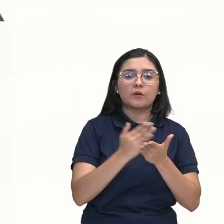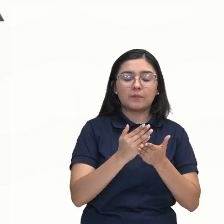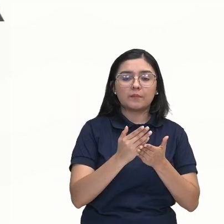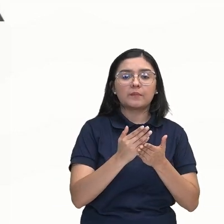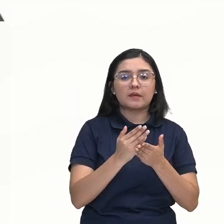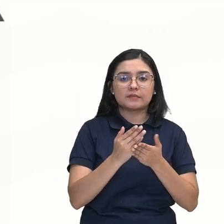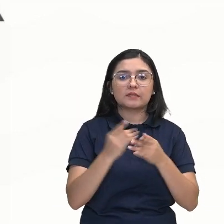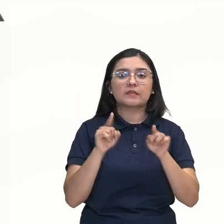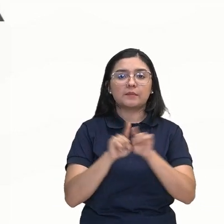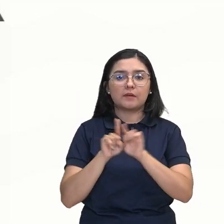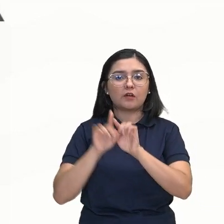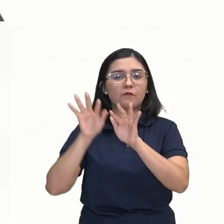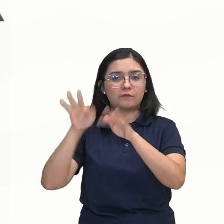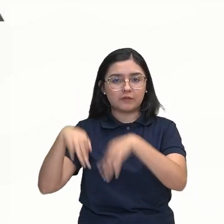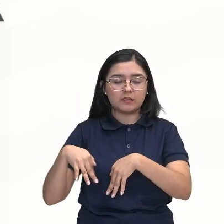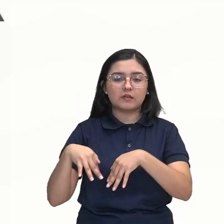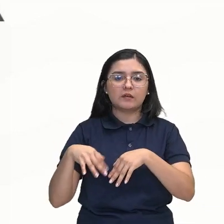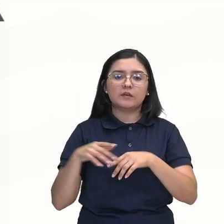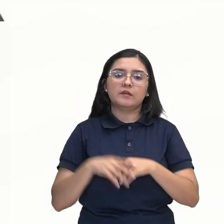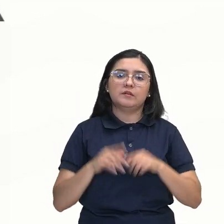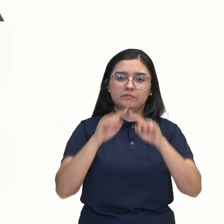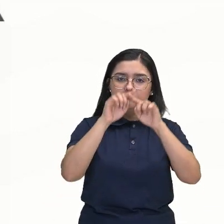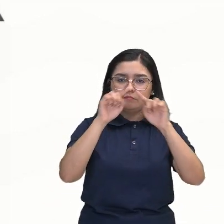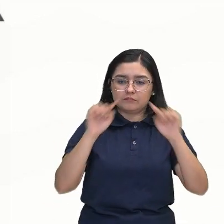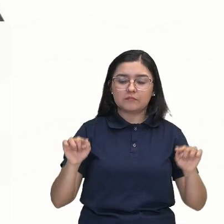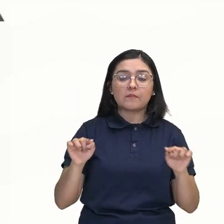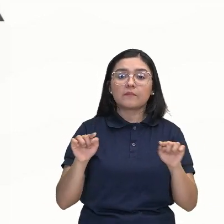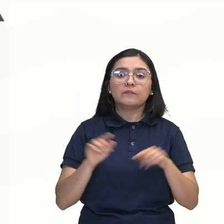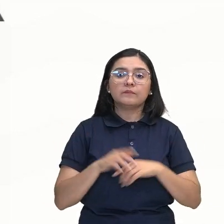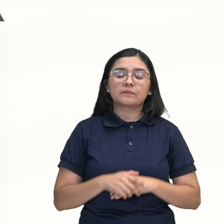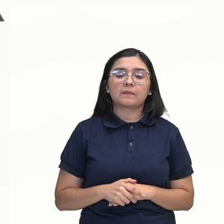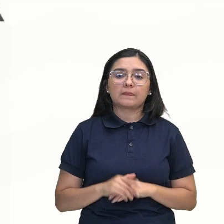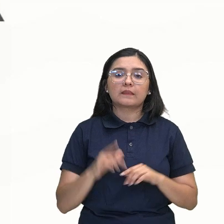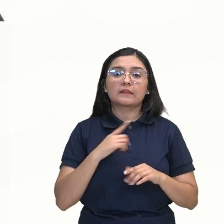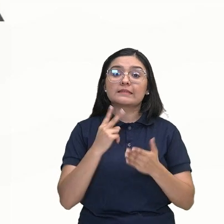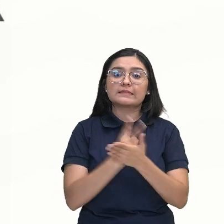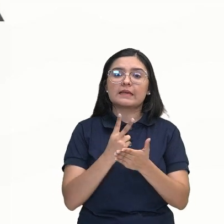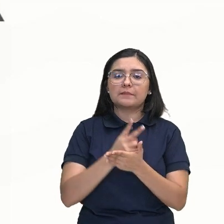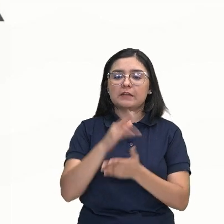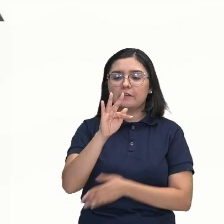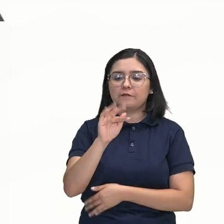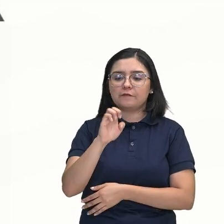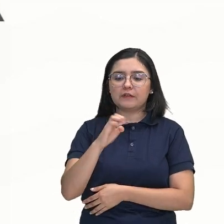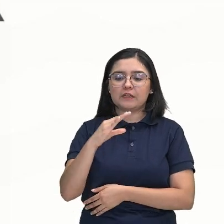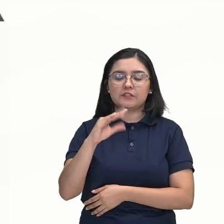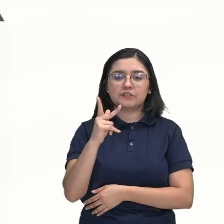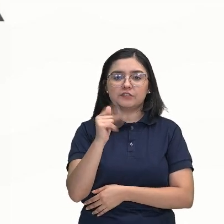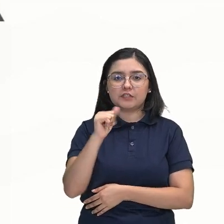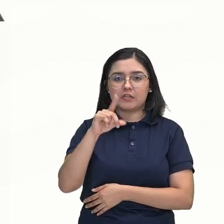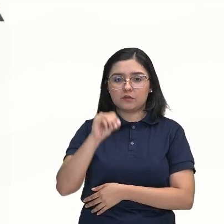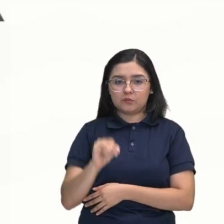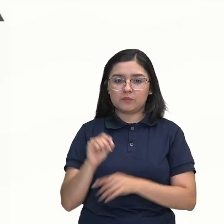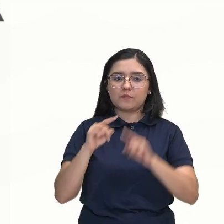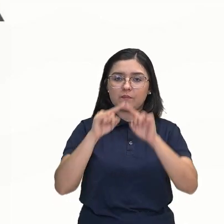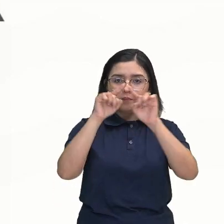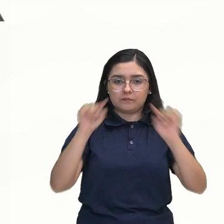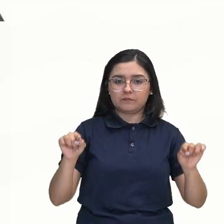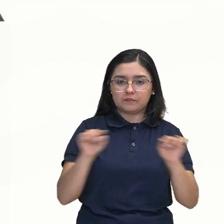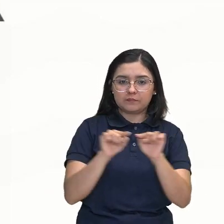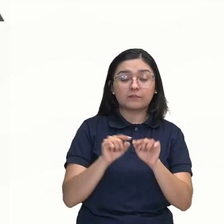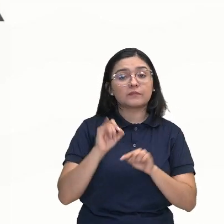ela termina, certo? Então, é sempre fechado, ok? Se obedecer às